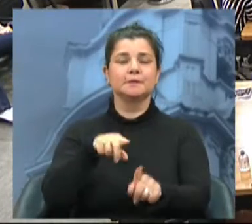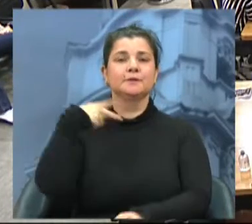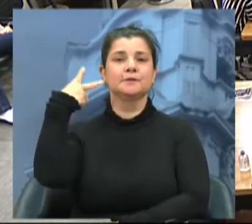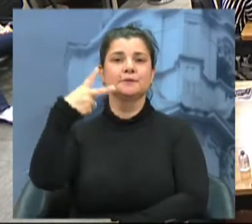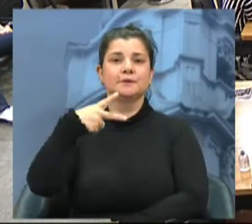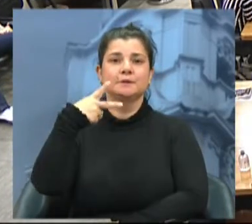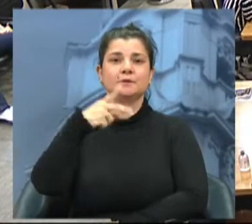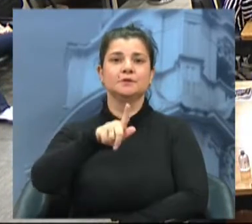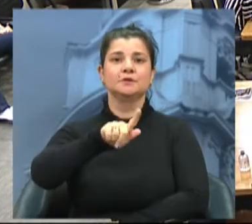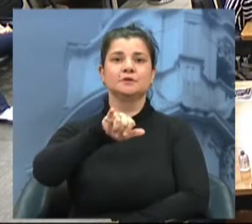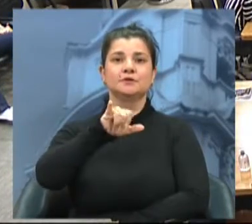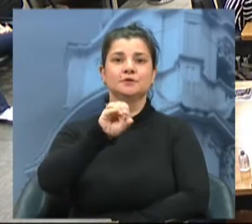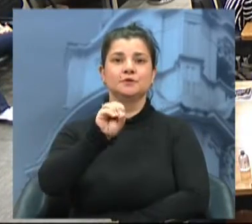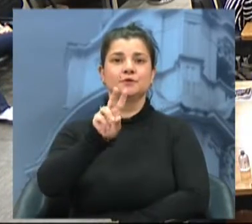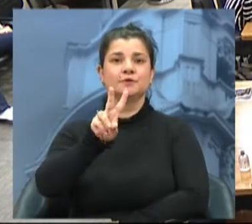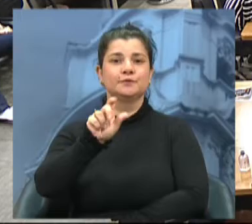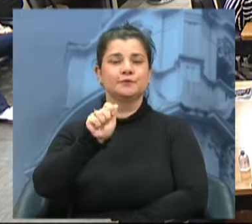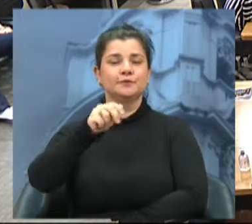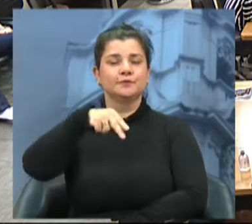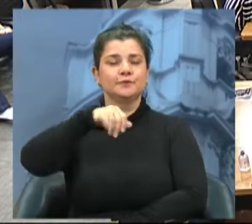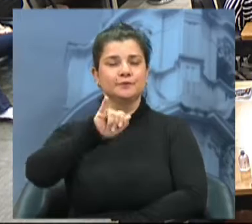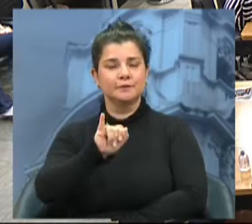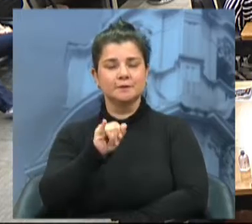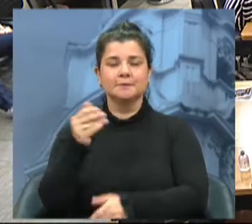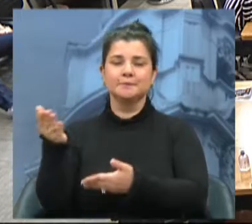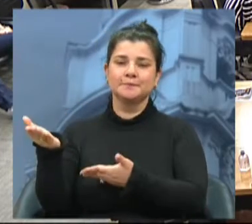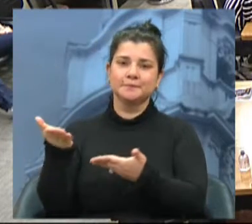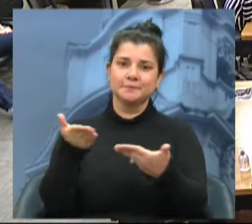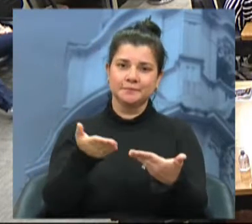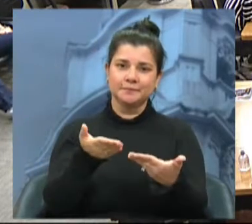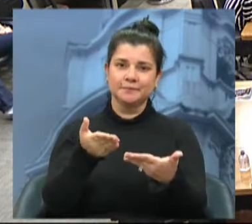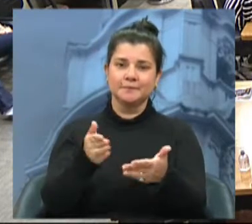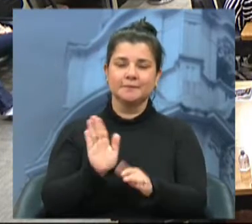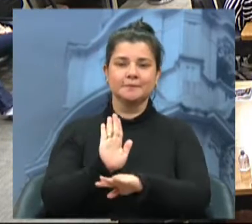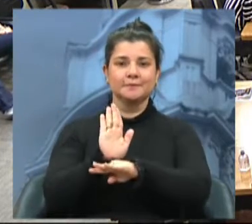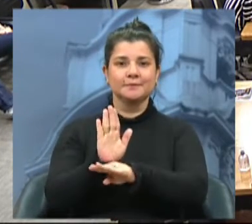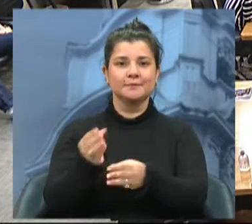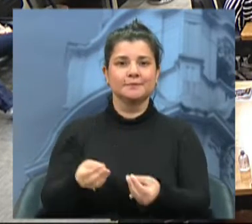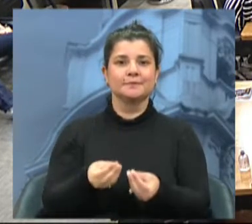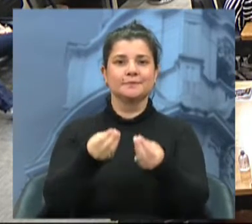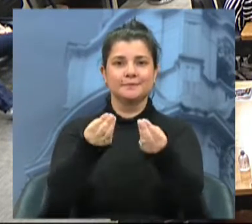Por favor, aqui para ajudarem a entrega.